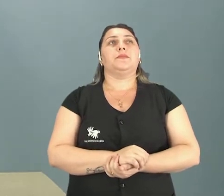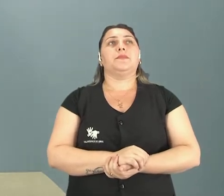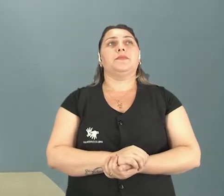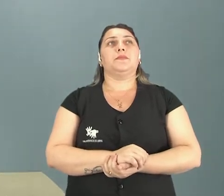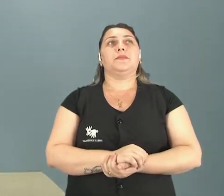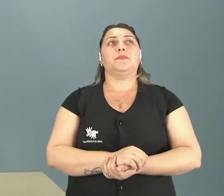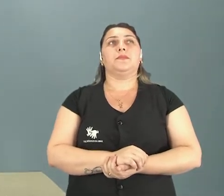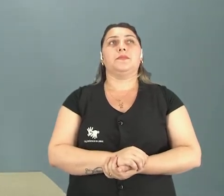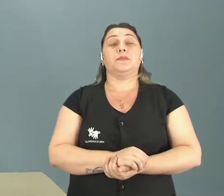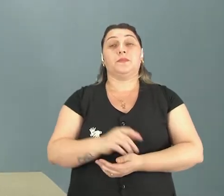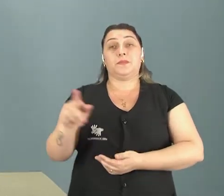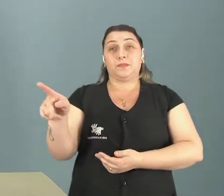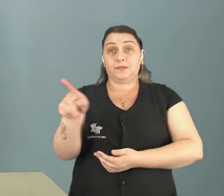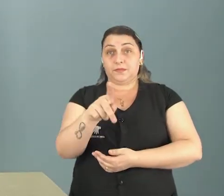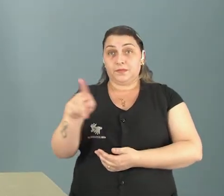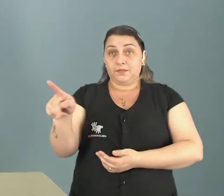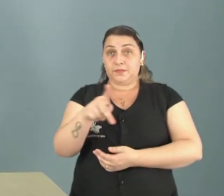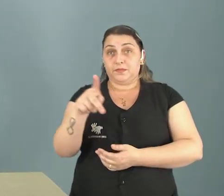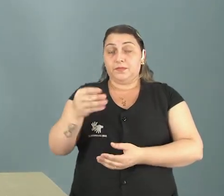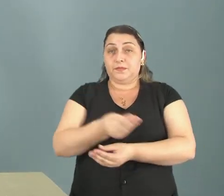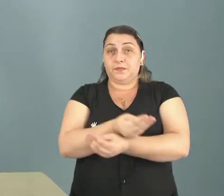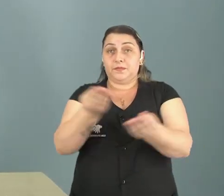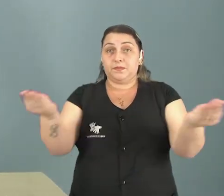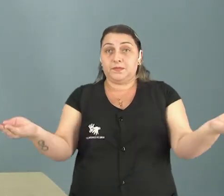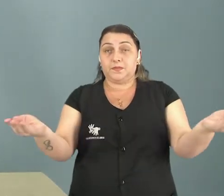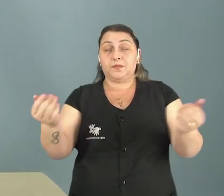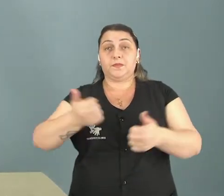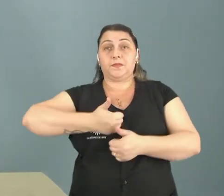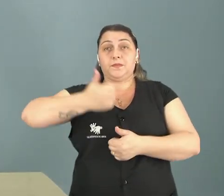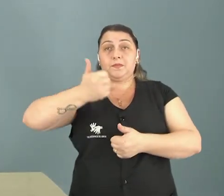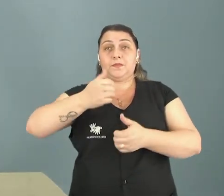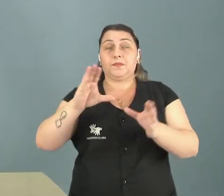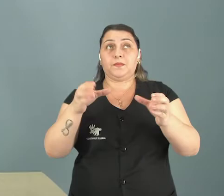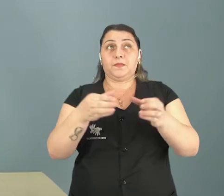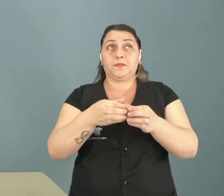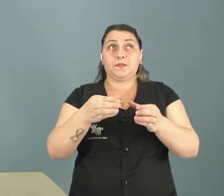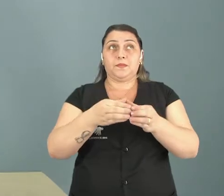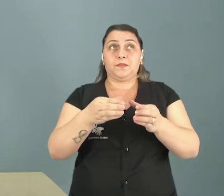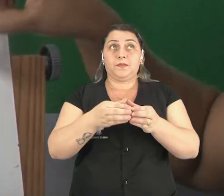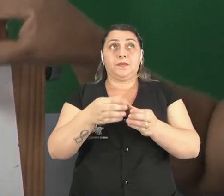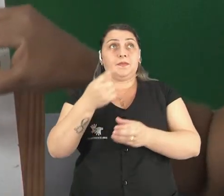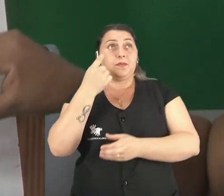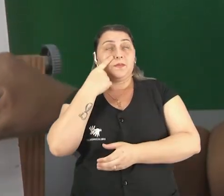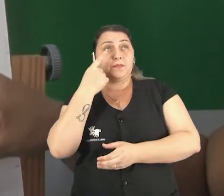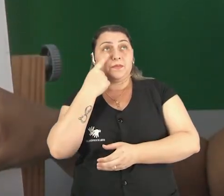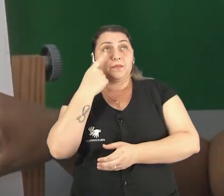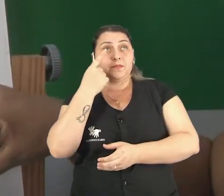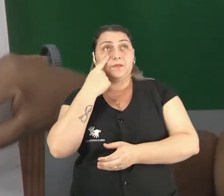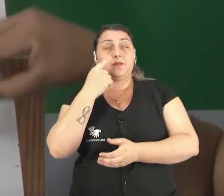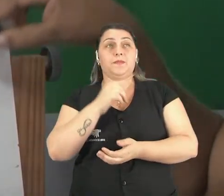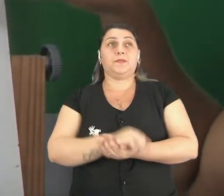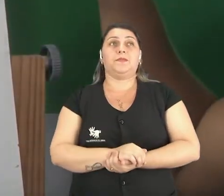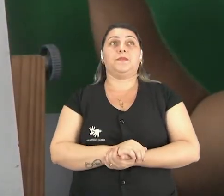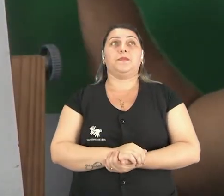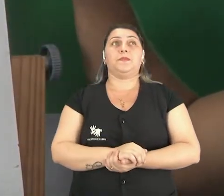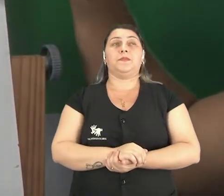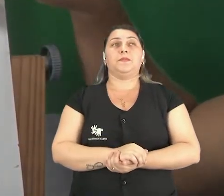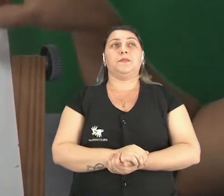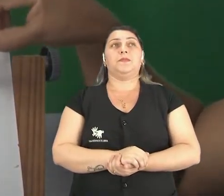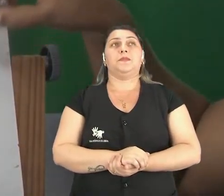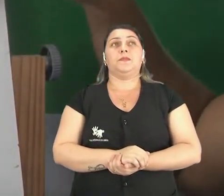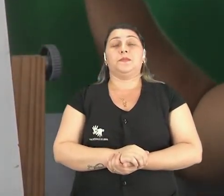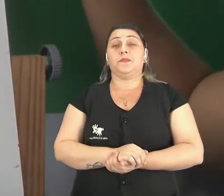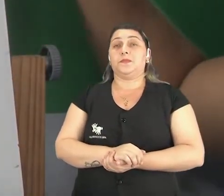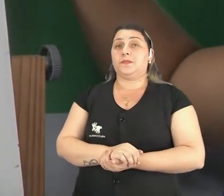essas folhas. A professora, ela distribuiu o primeiro grupo, ganhou, observe que elas têm praticamente o